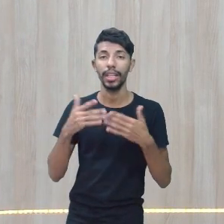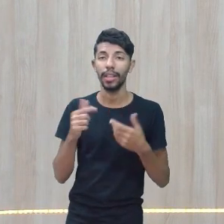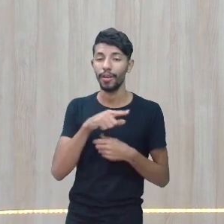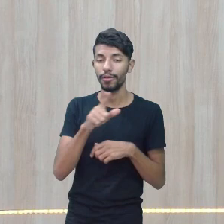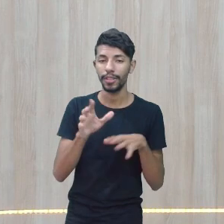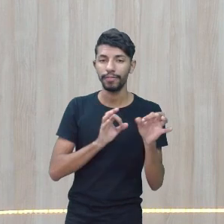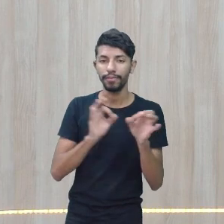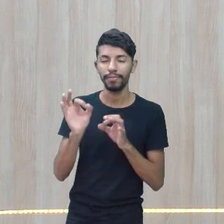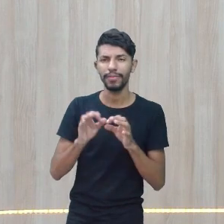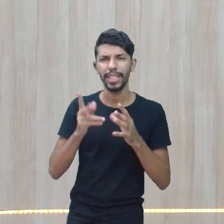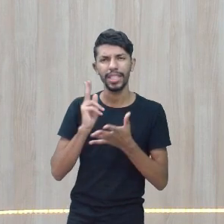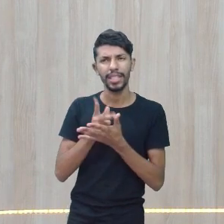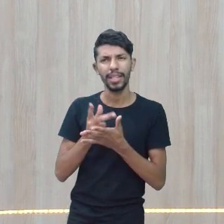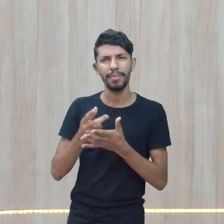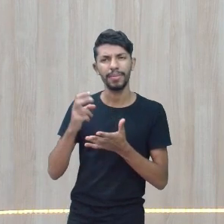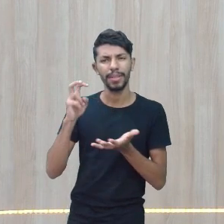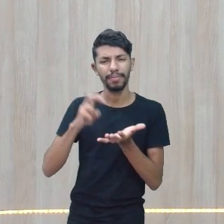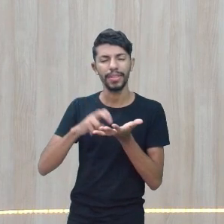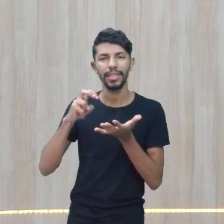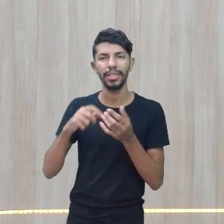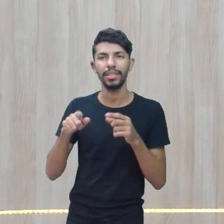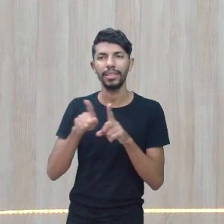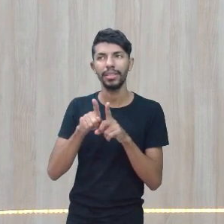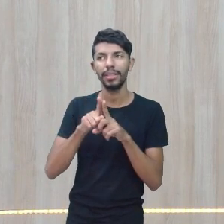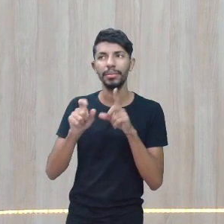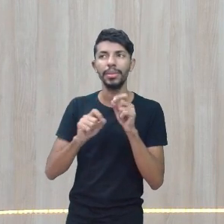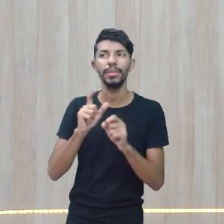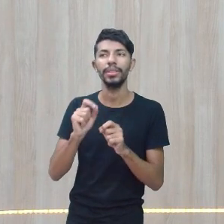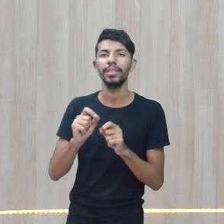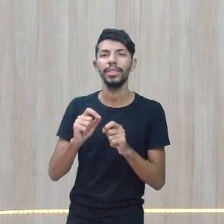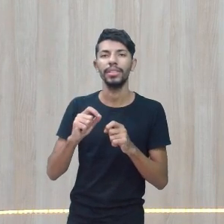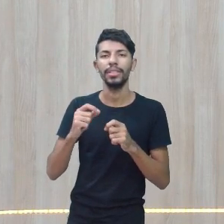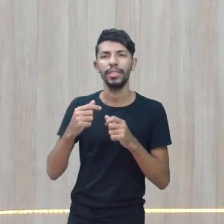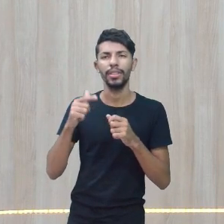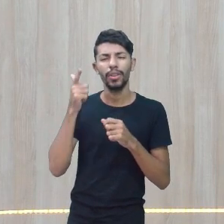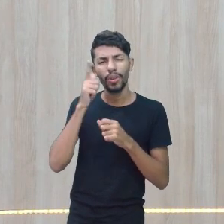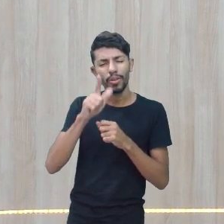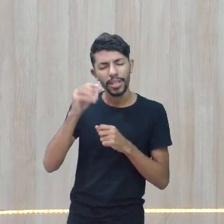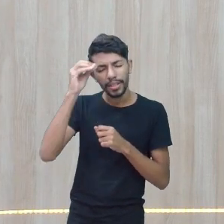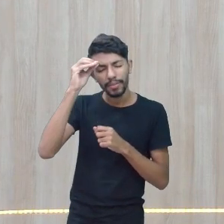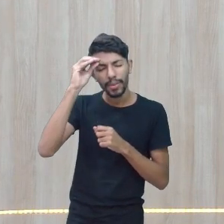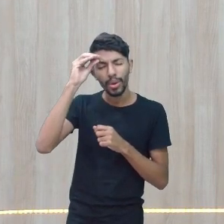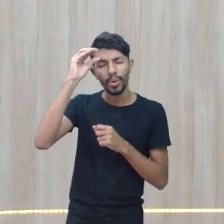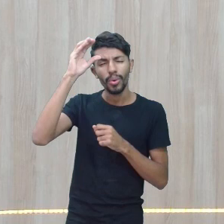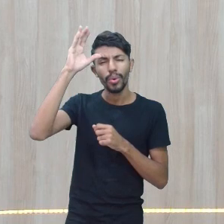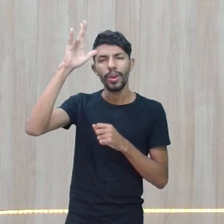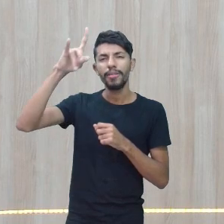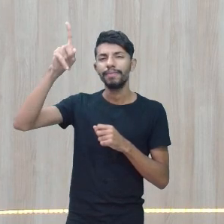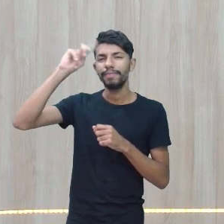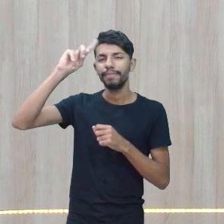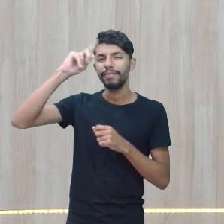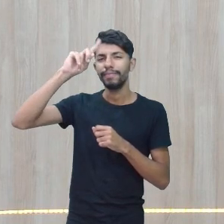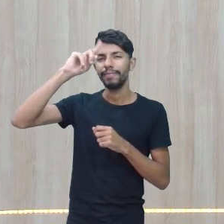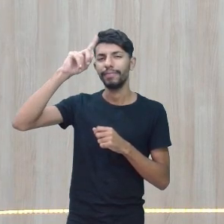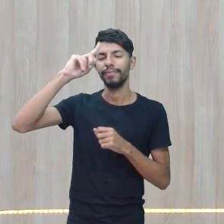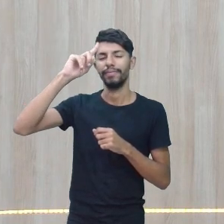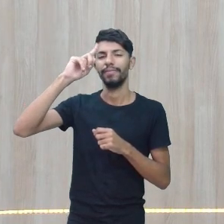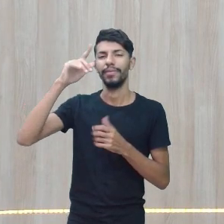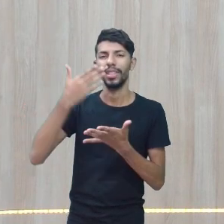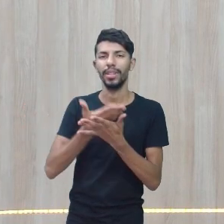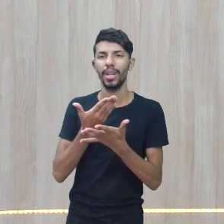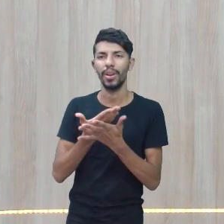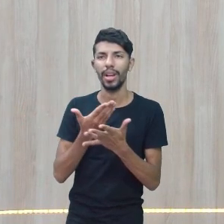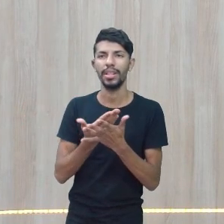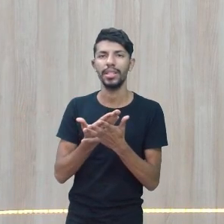manhãs e esteja sendo assim, enriquecido o seu conhecimento a cada dia com essas aulas que